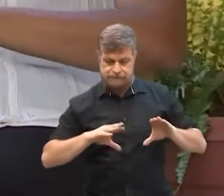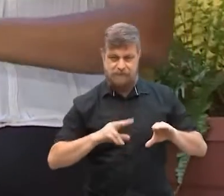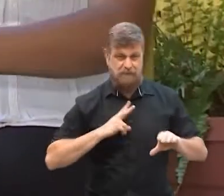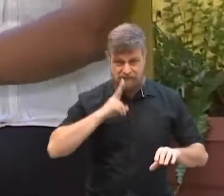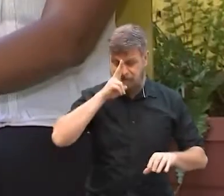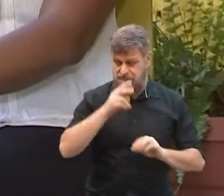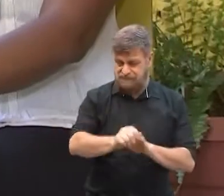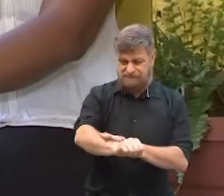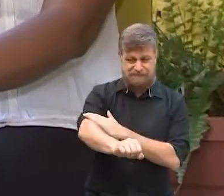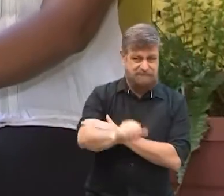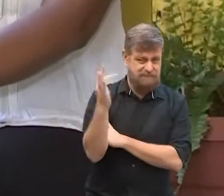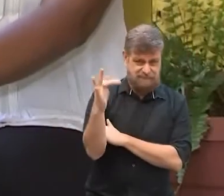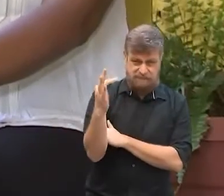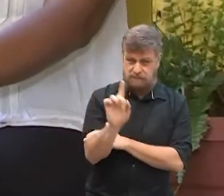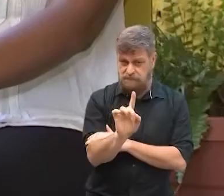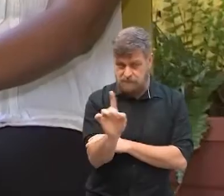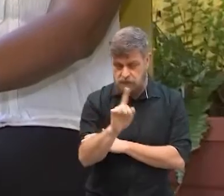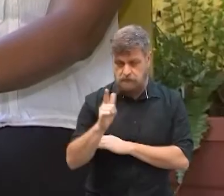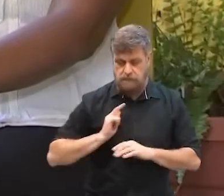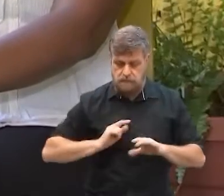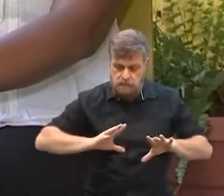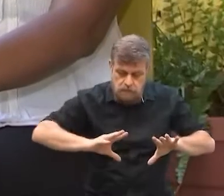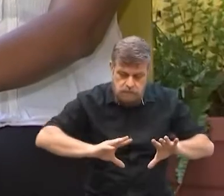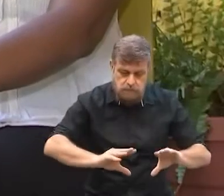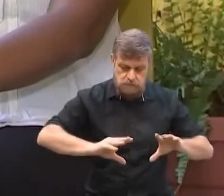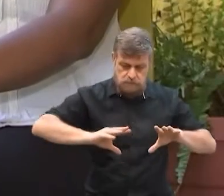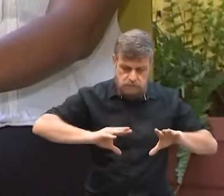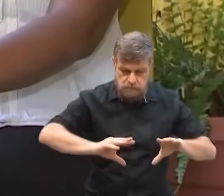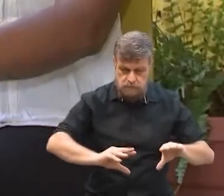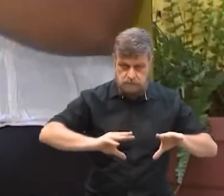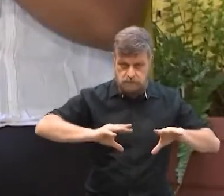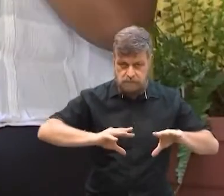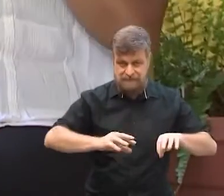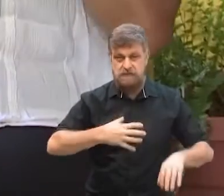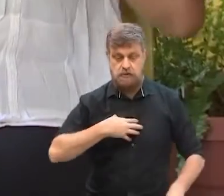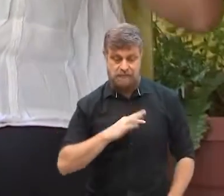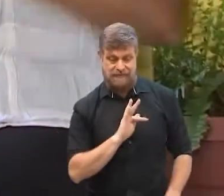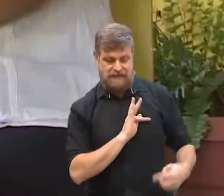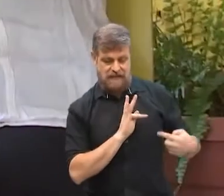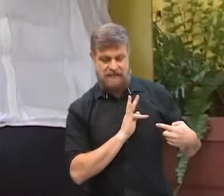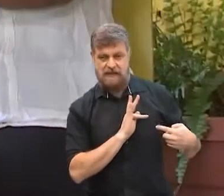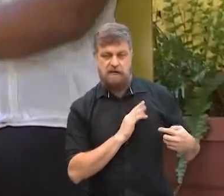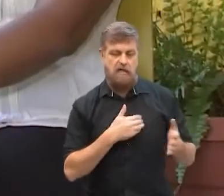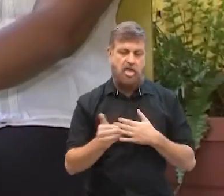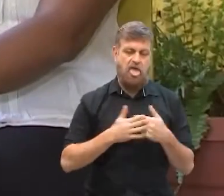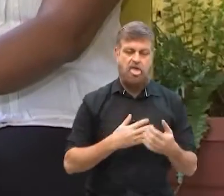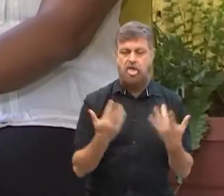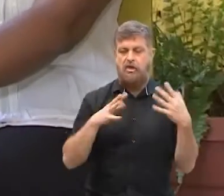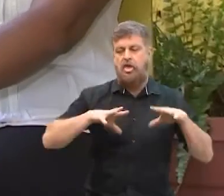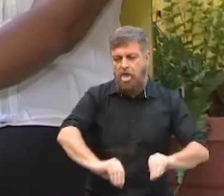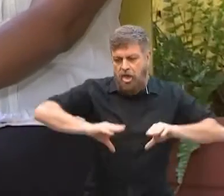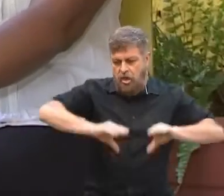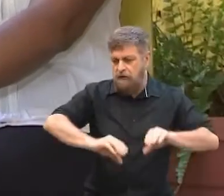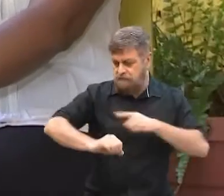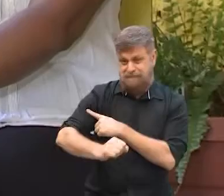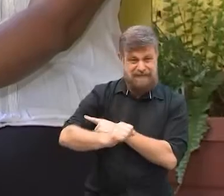forçar muito o braço. Você se encaixa em volta da maca para fazer a massagem, né? Você não vai de qualquer jeito com as mãos, porque só o braço